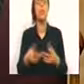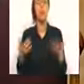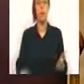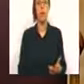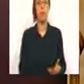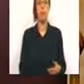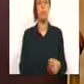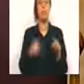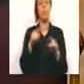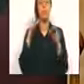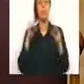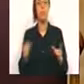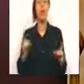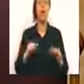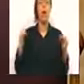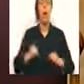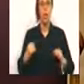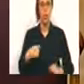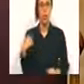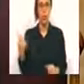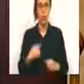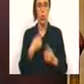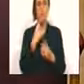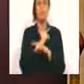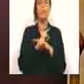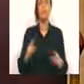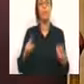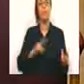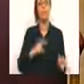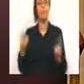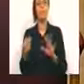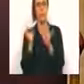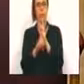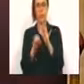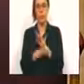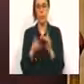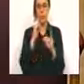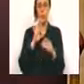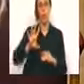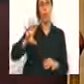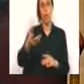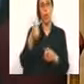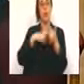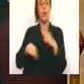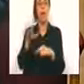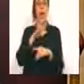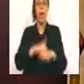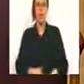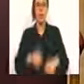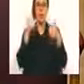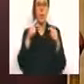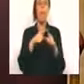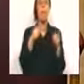Estão ou não estão de acordo connosco no impedimento da transferência de fundos das regiões para as áreas metropolitanas?